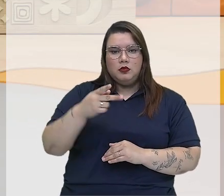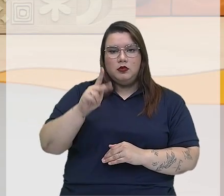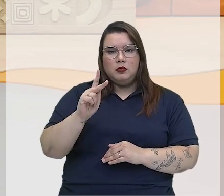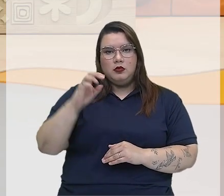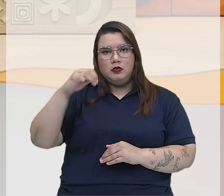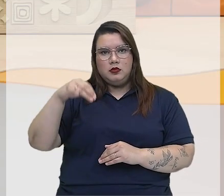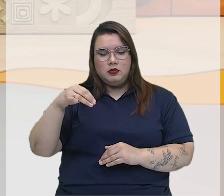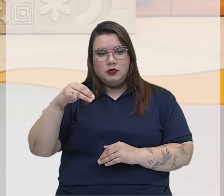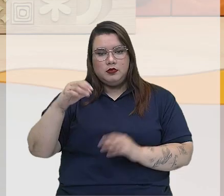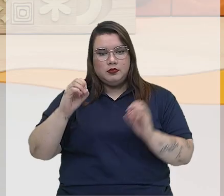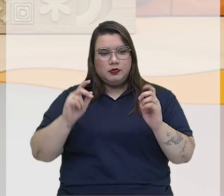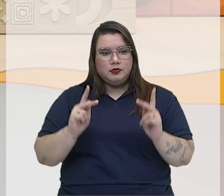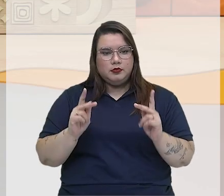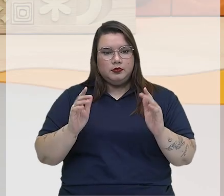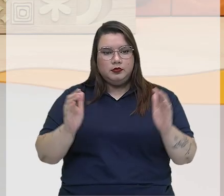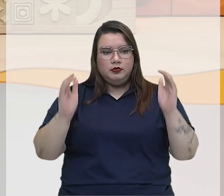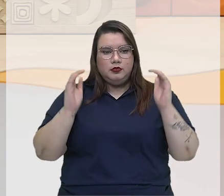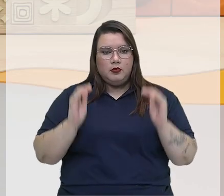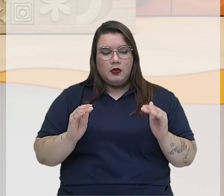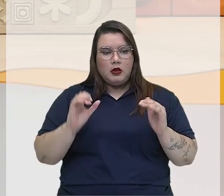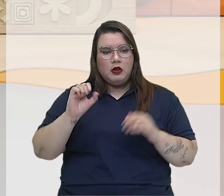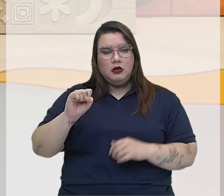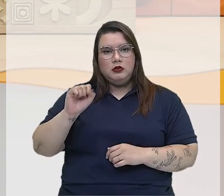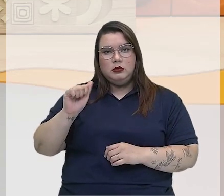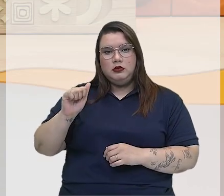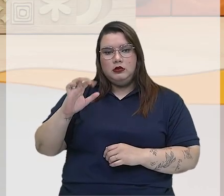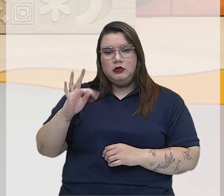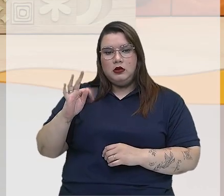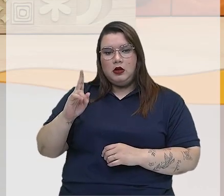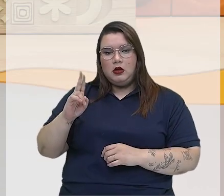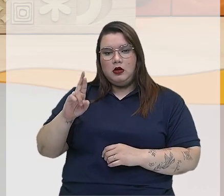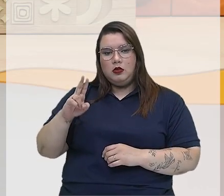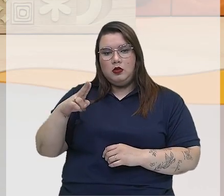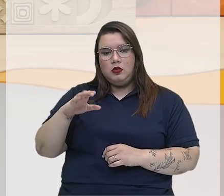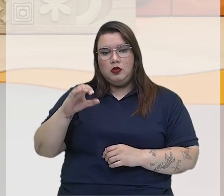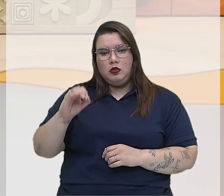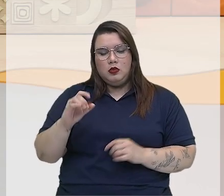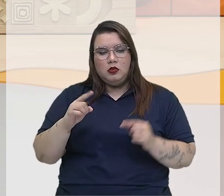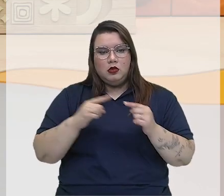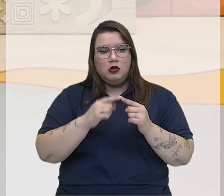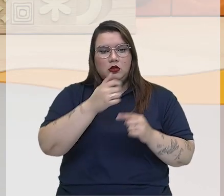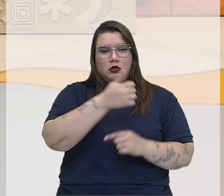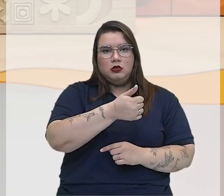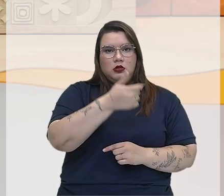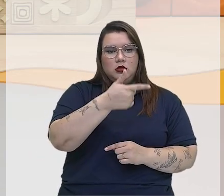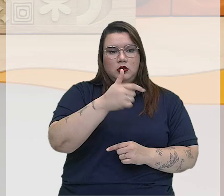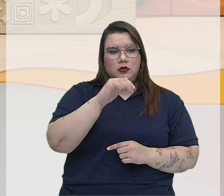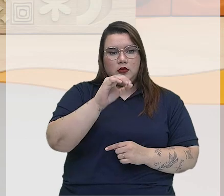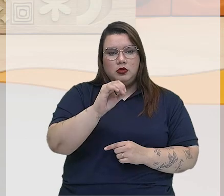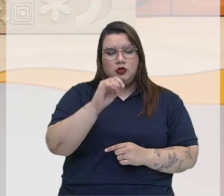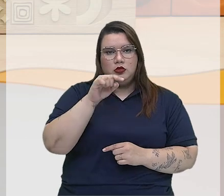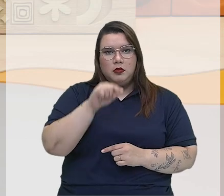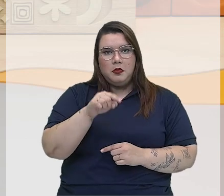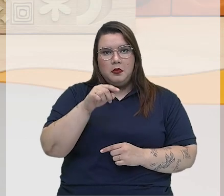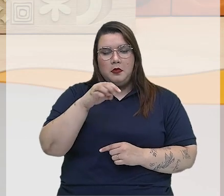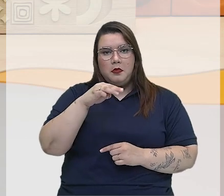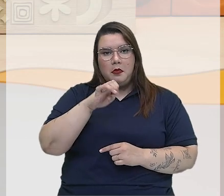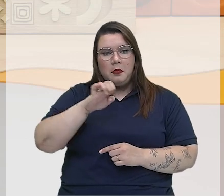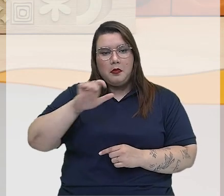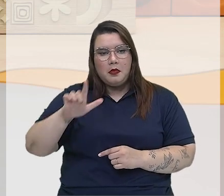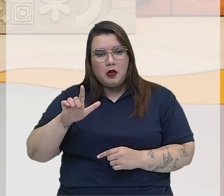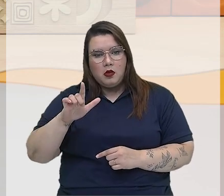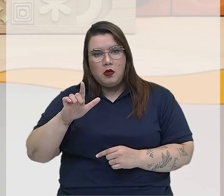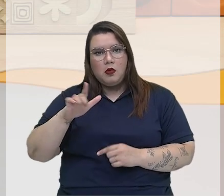778 milhões de quilômetros. Temos Saturno, que tem aí 120 mil quilômetros de